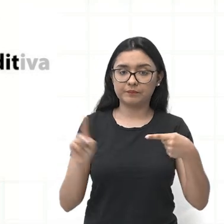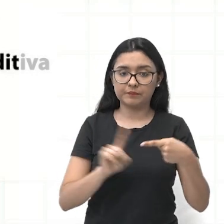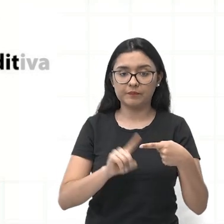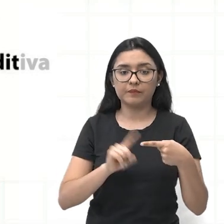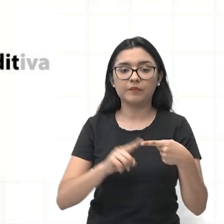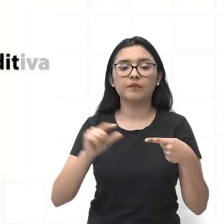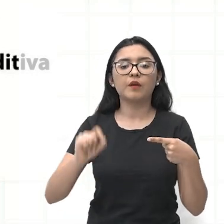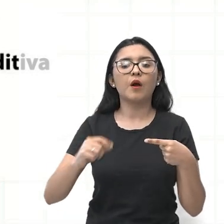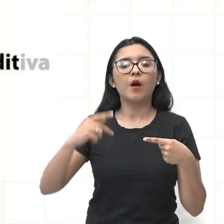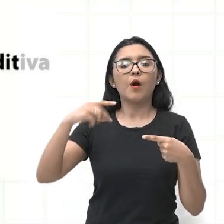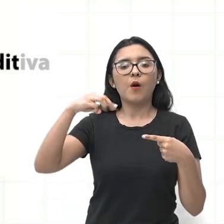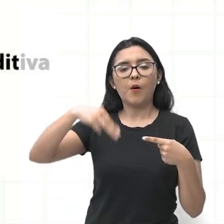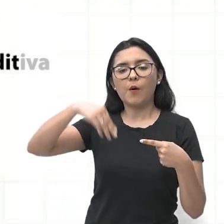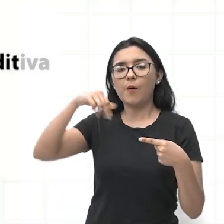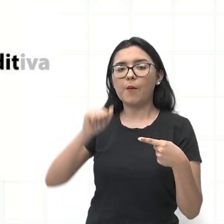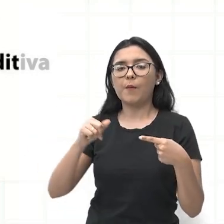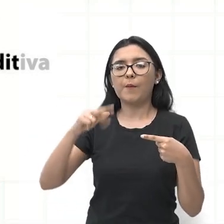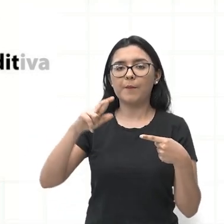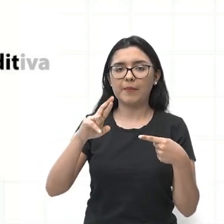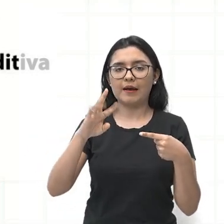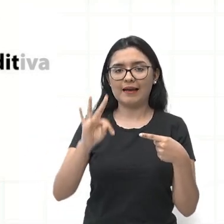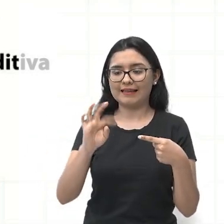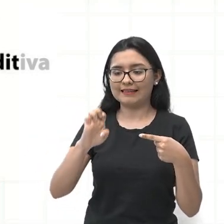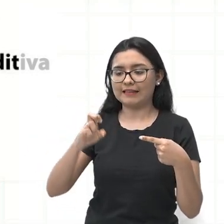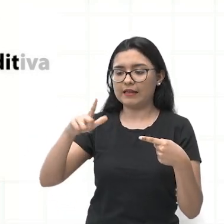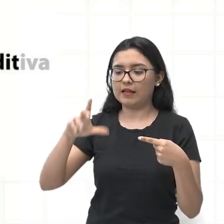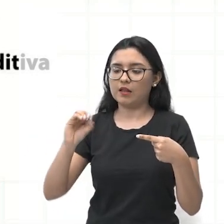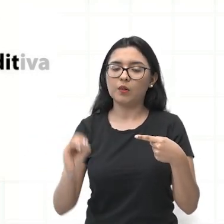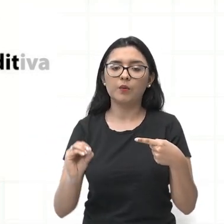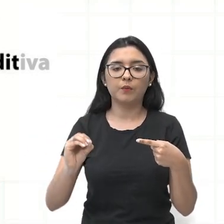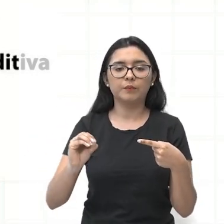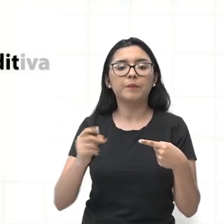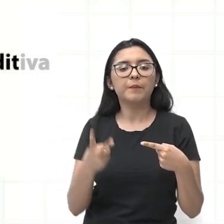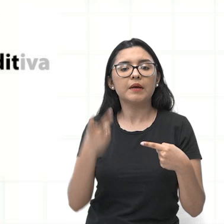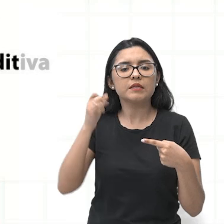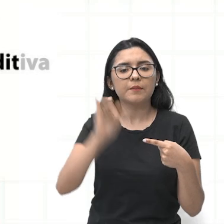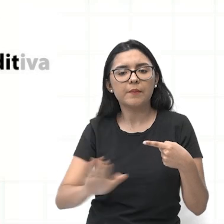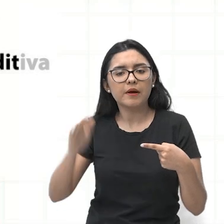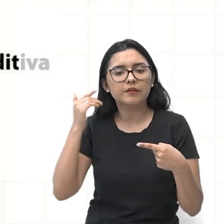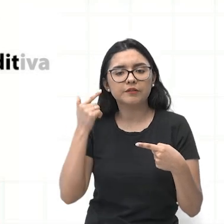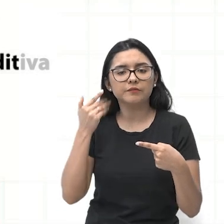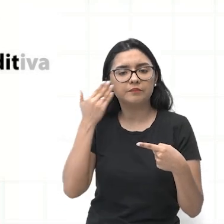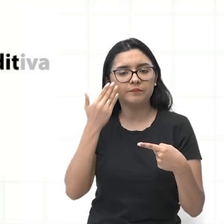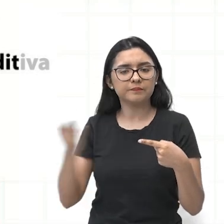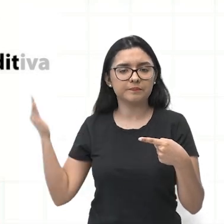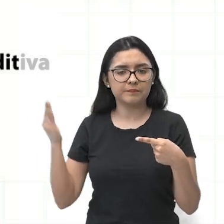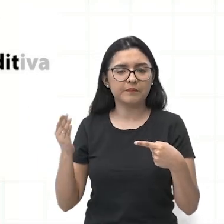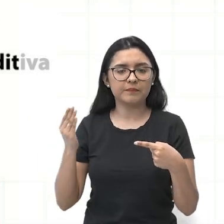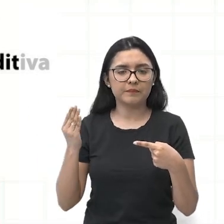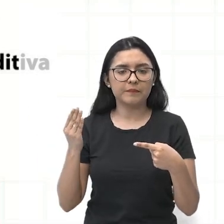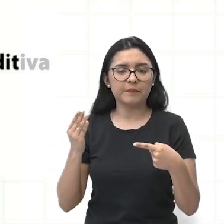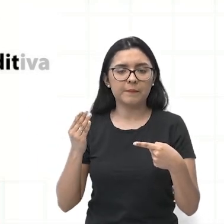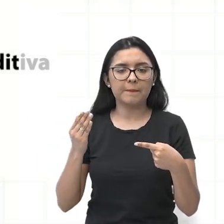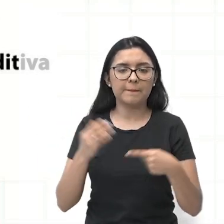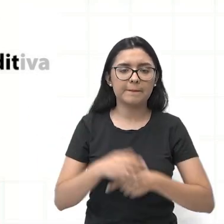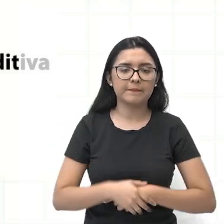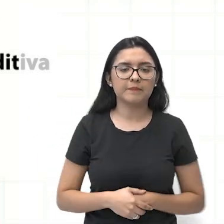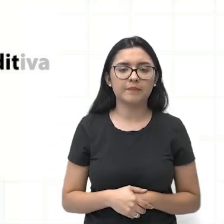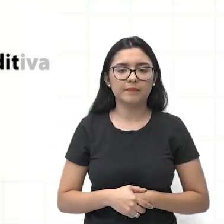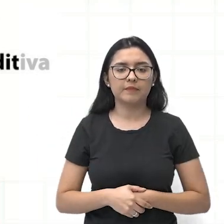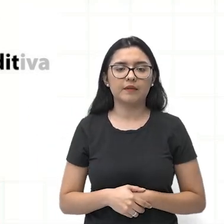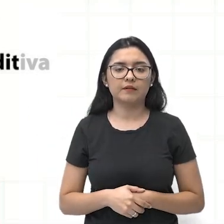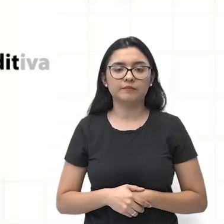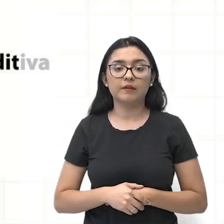o martelo, esse aqui, ó, bem aqui, ó, martelo.